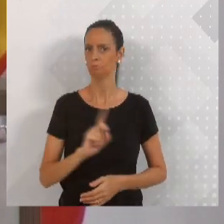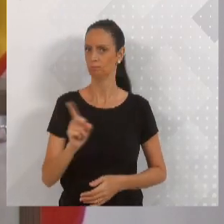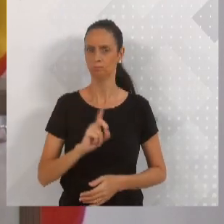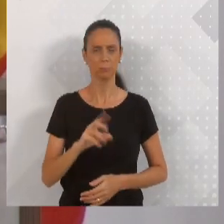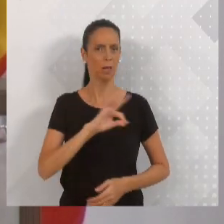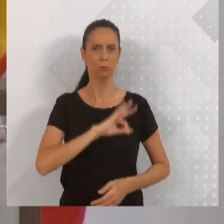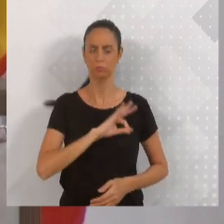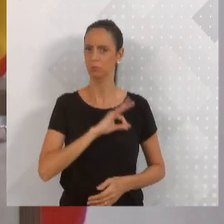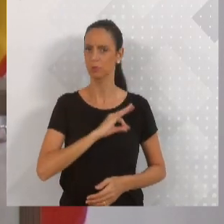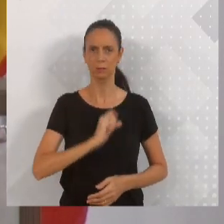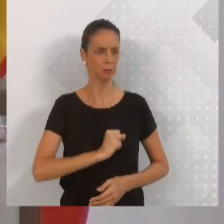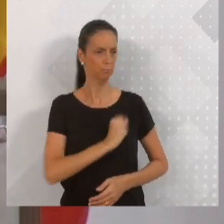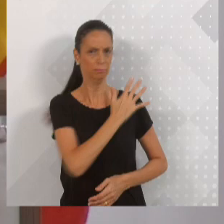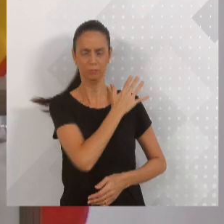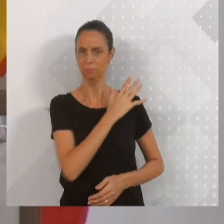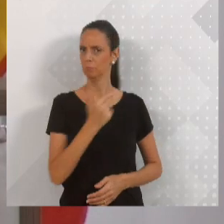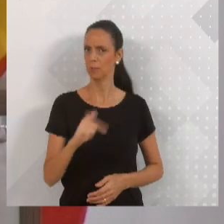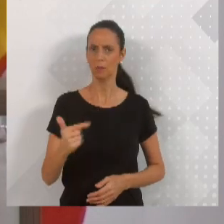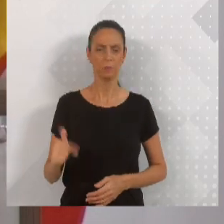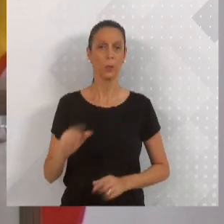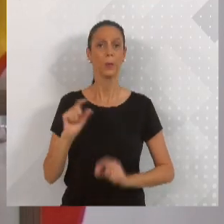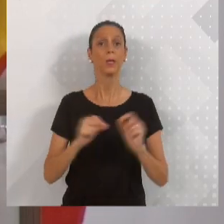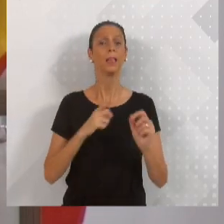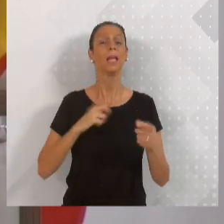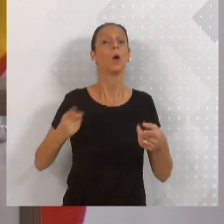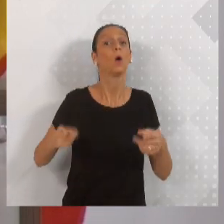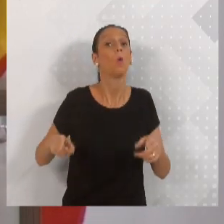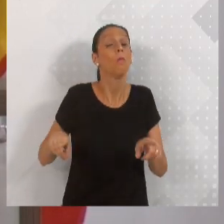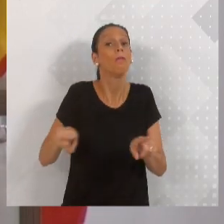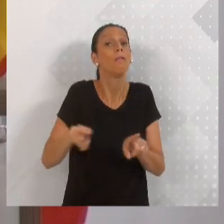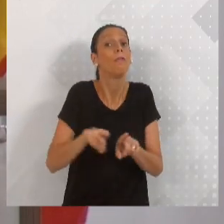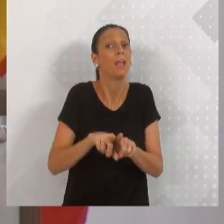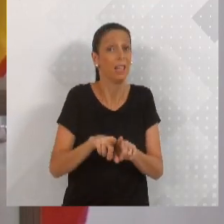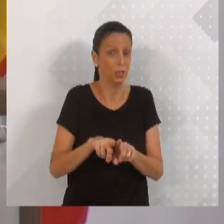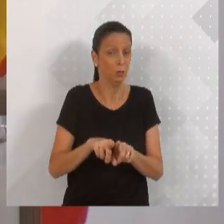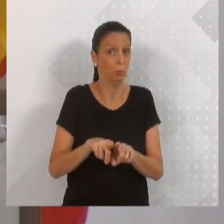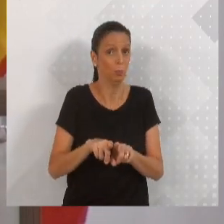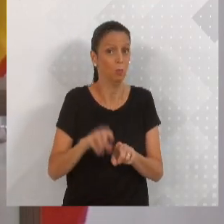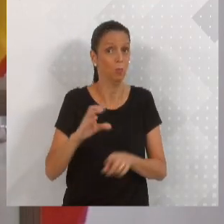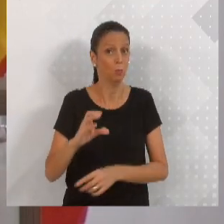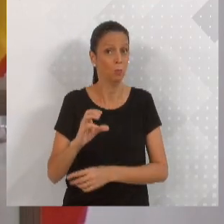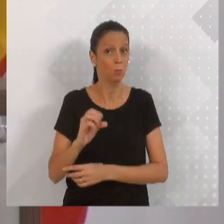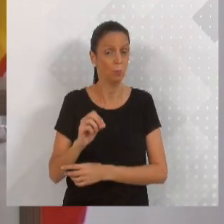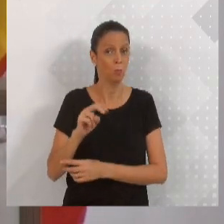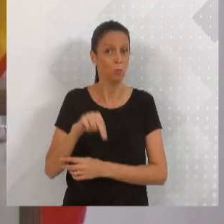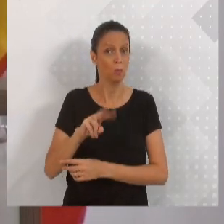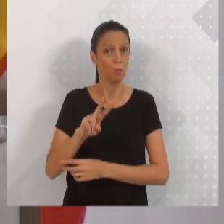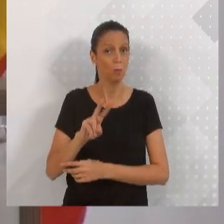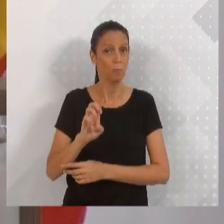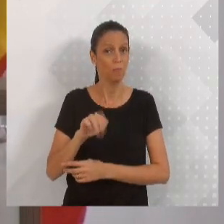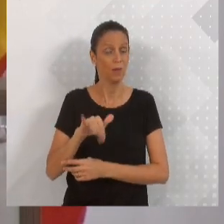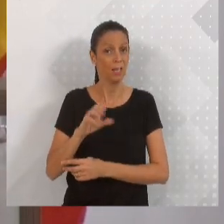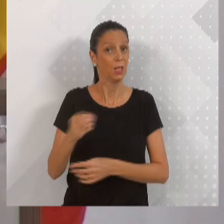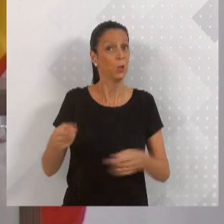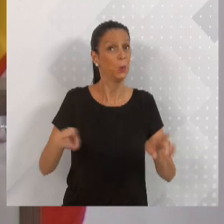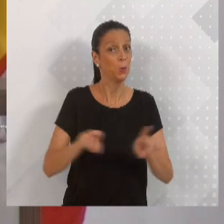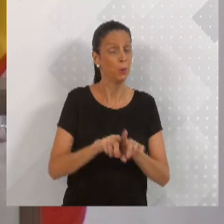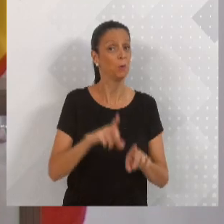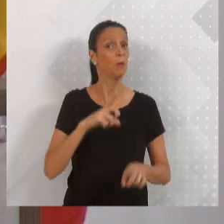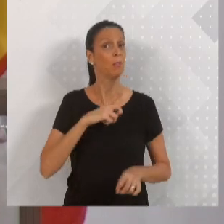polícia militar o que existe na verdade é um convênio onde nesse convênio nós temos uma série de